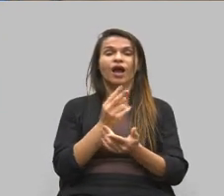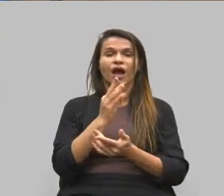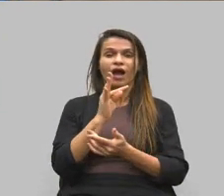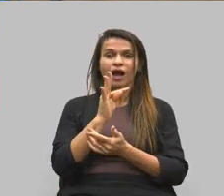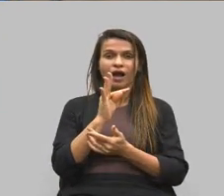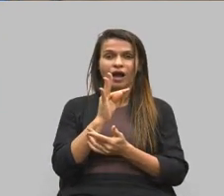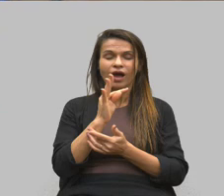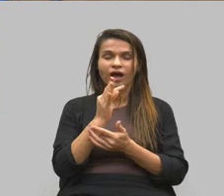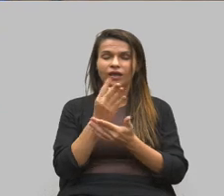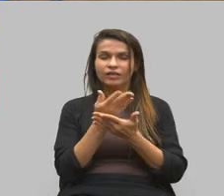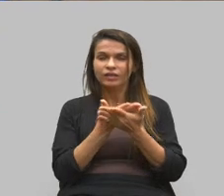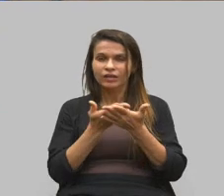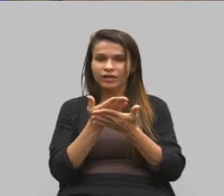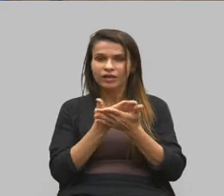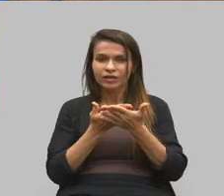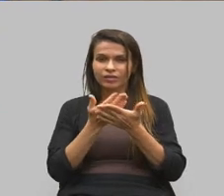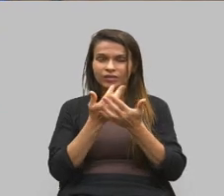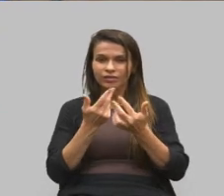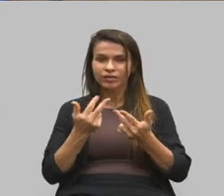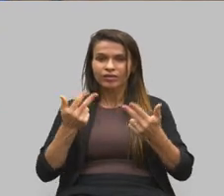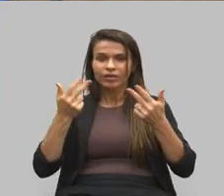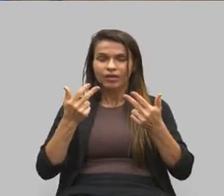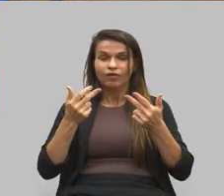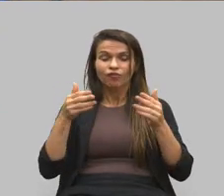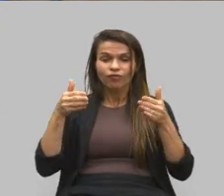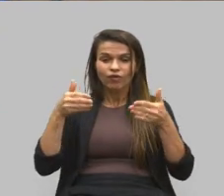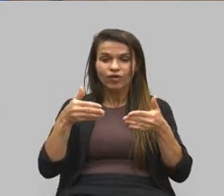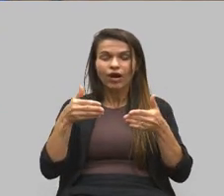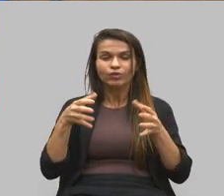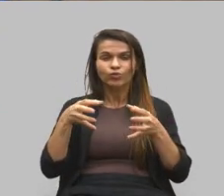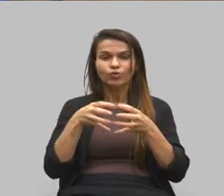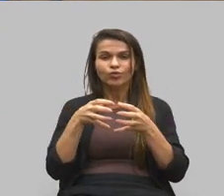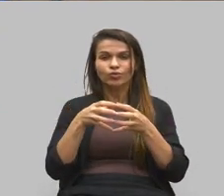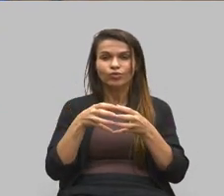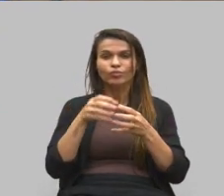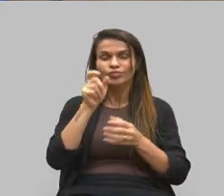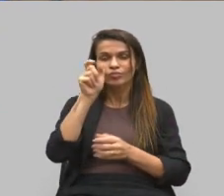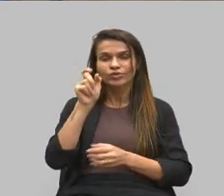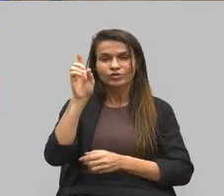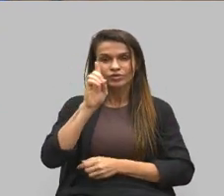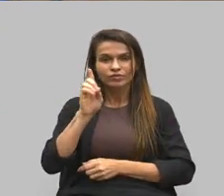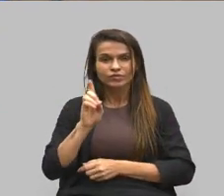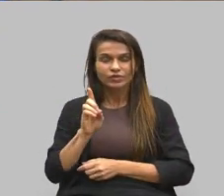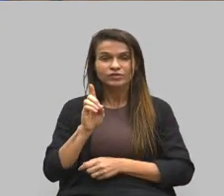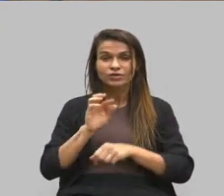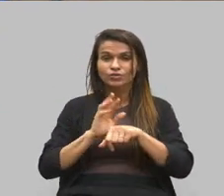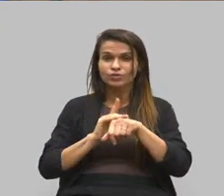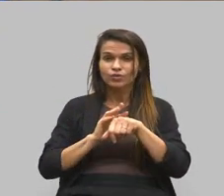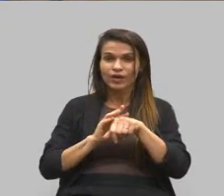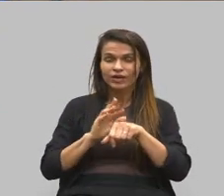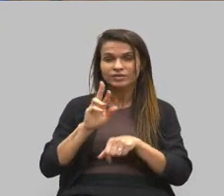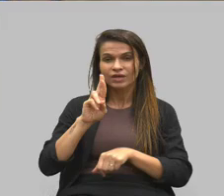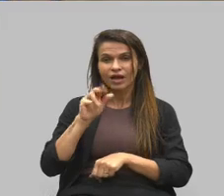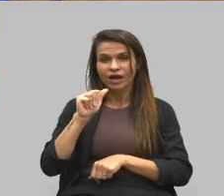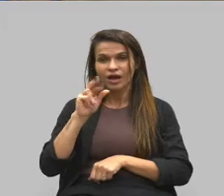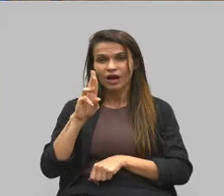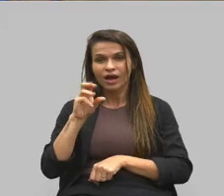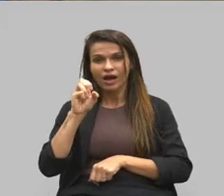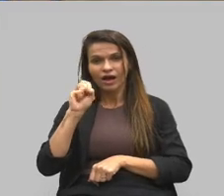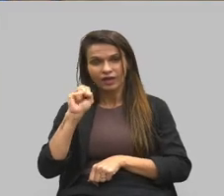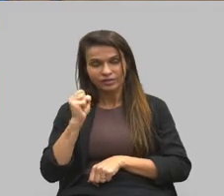multidisciplinares para as pessoas com deficiência e doenças raras muito obrigada